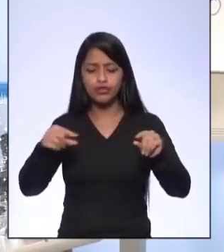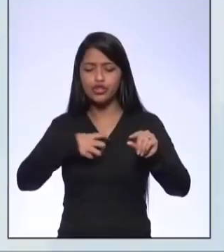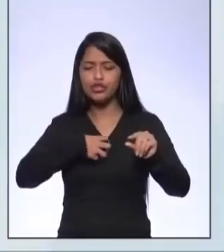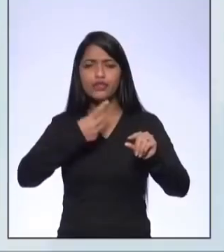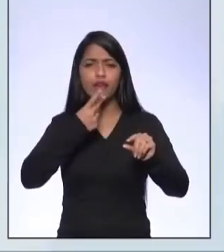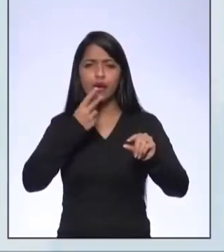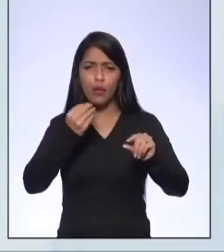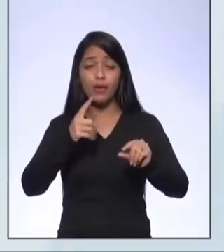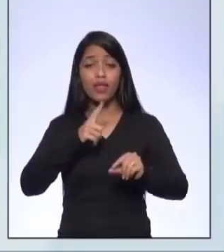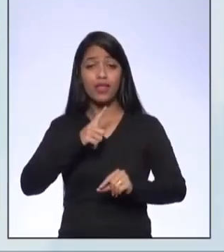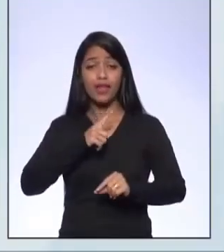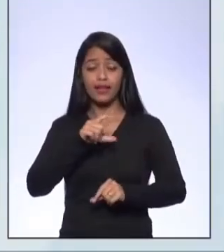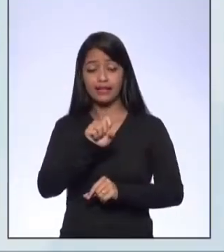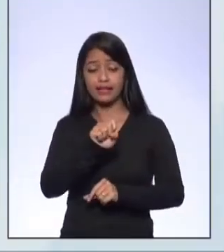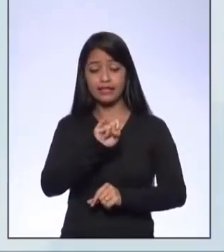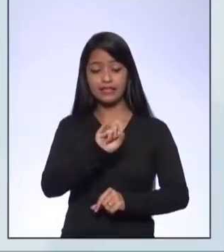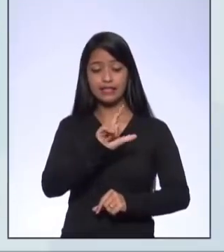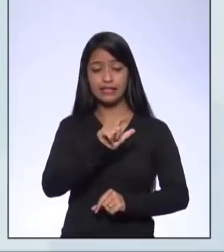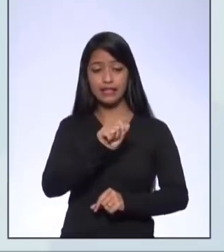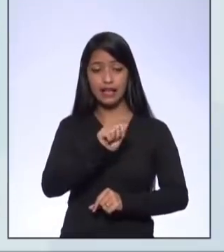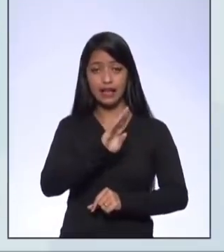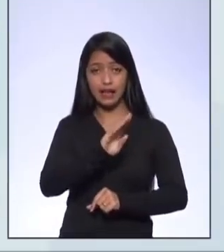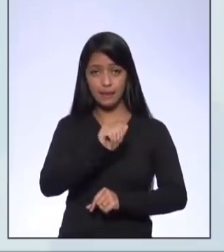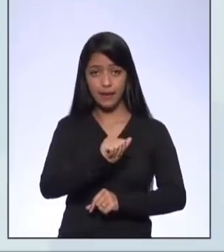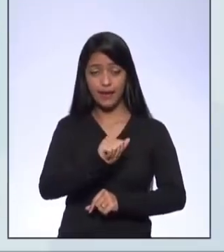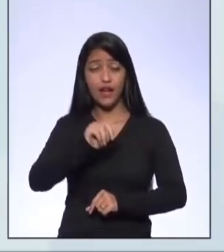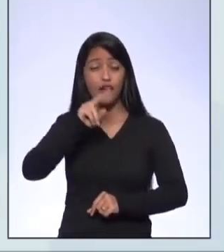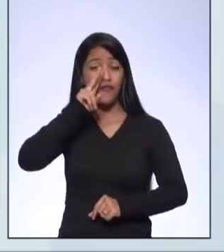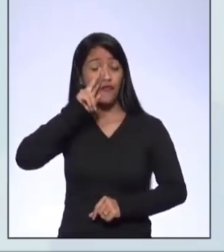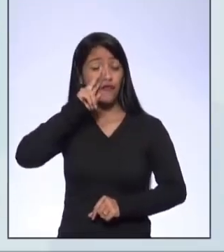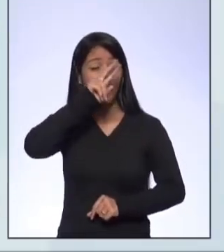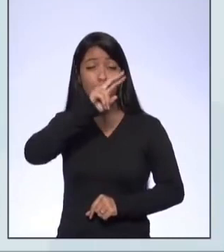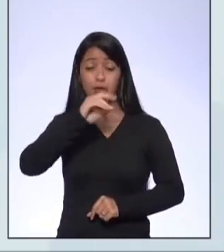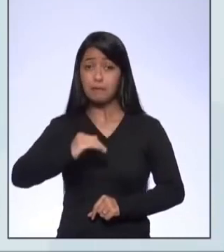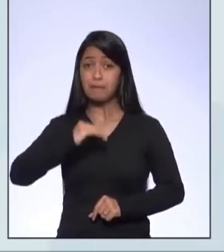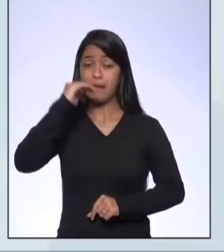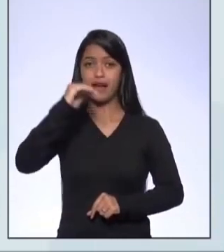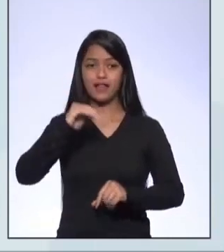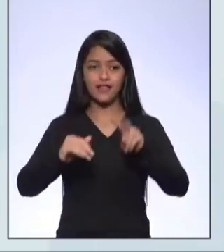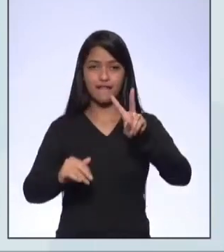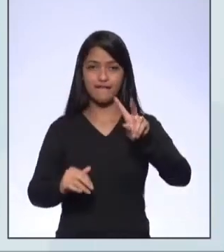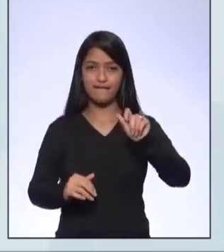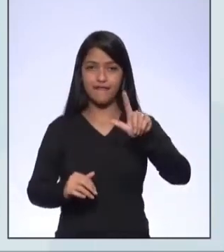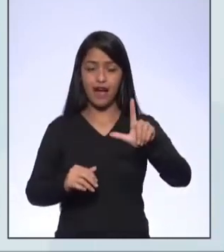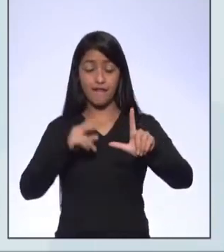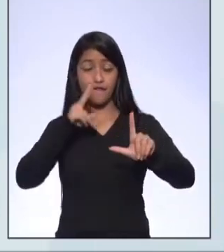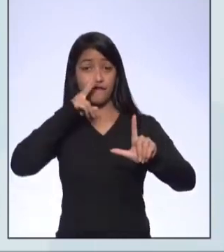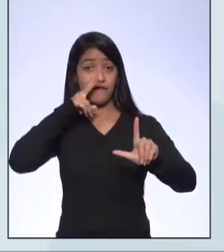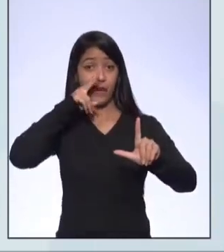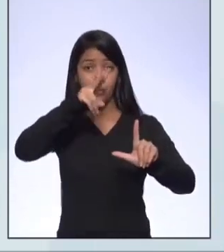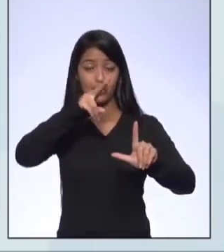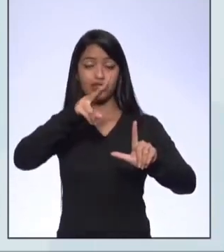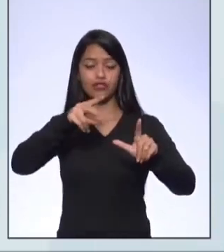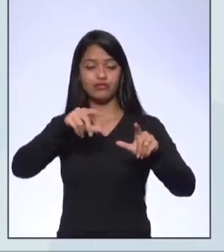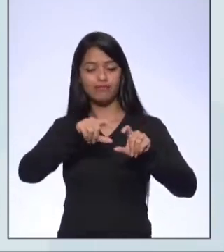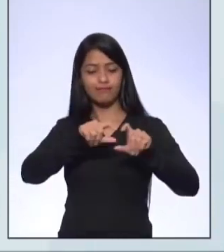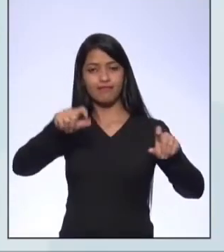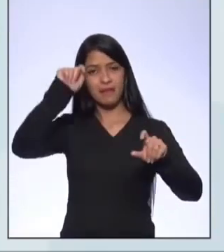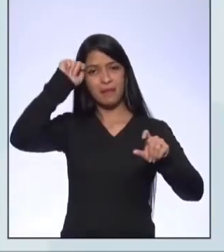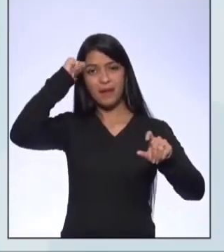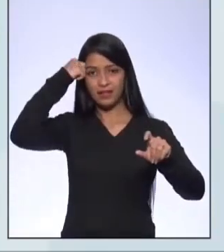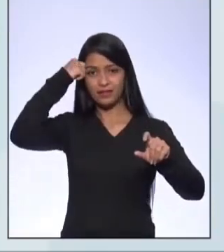novo, que o valuable eu coloquei em negrito aí. Então, é a sílaba tônica, a sílaba forte. Se você lembra a